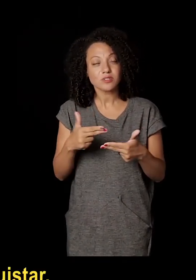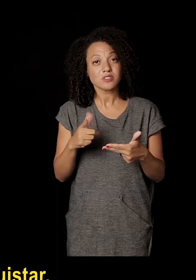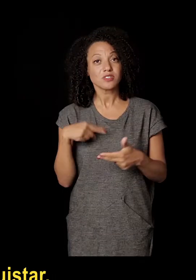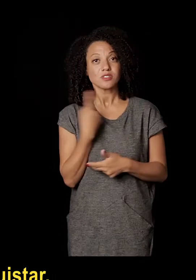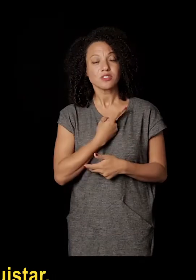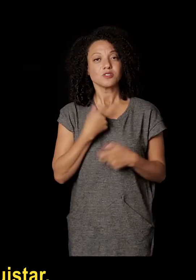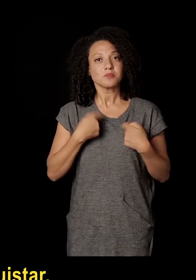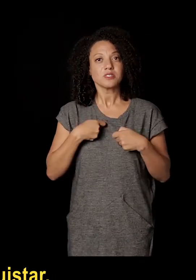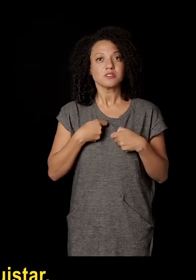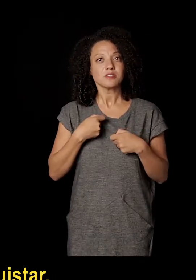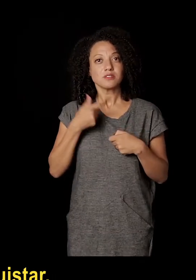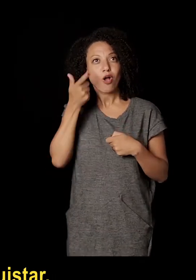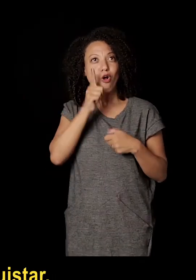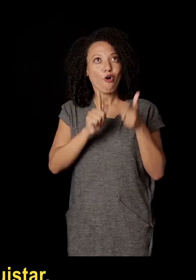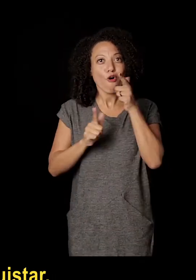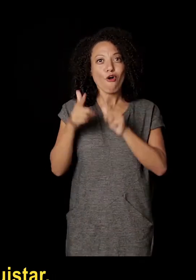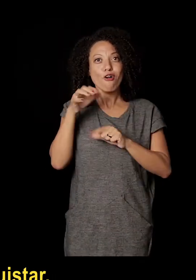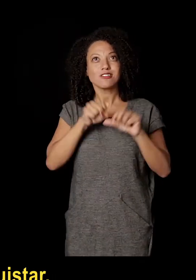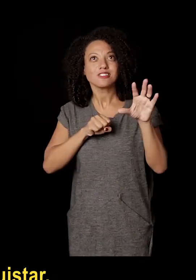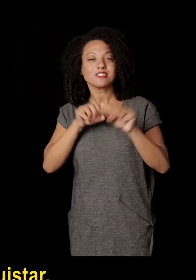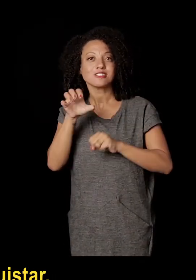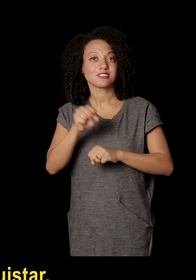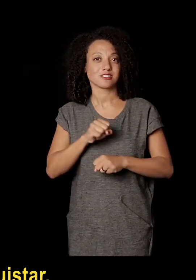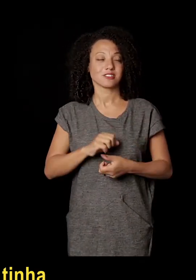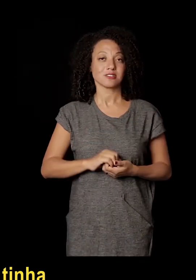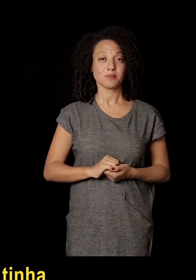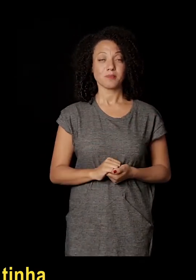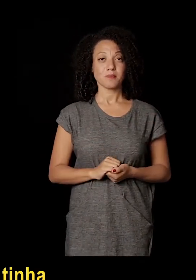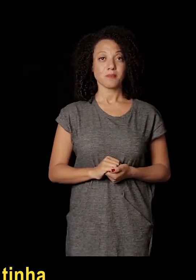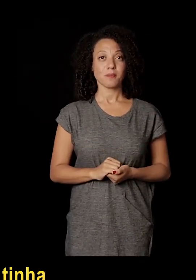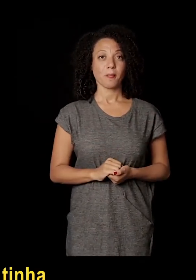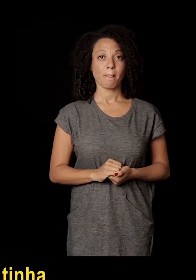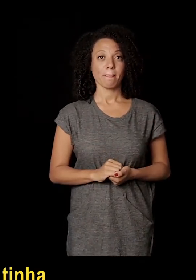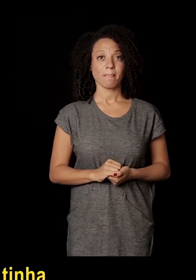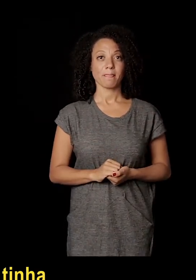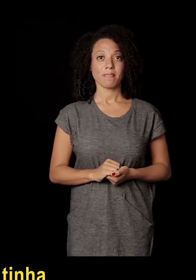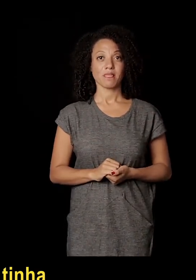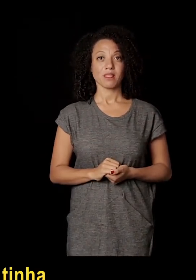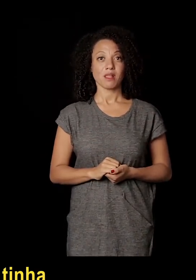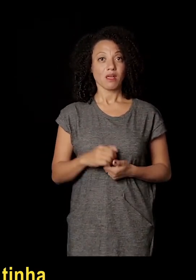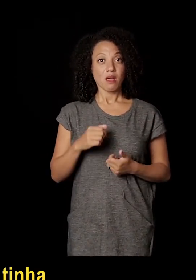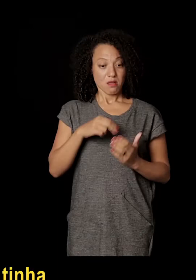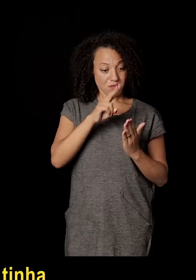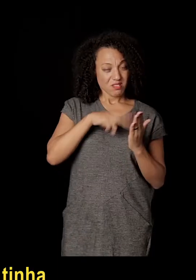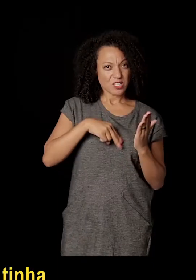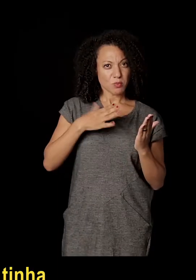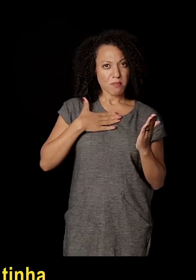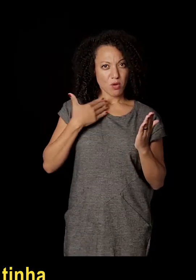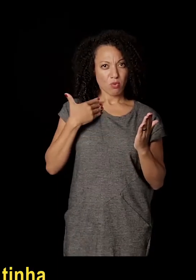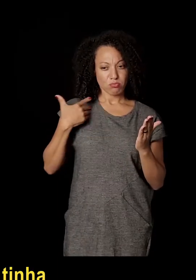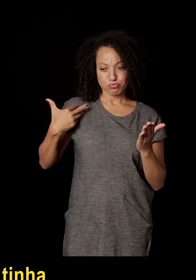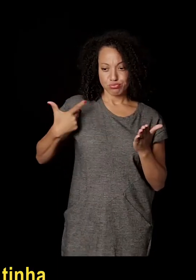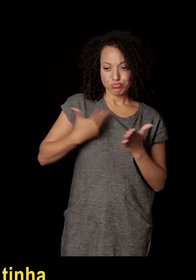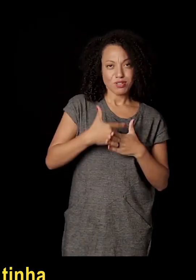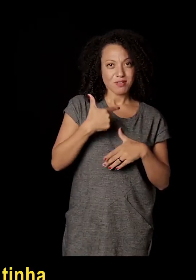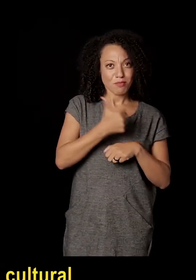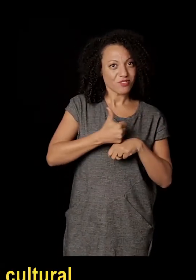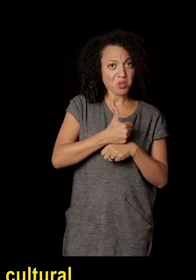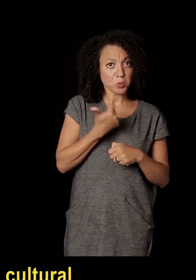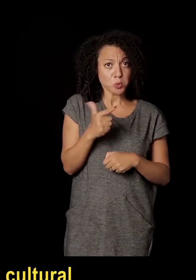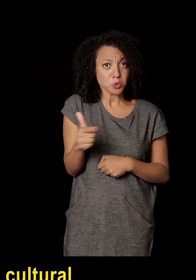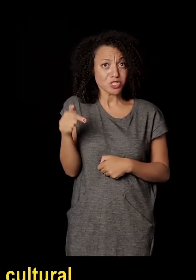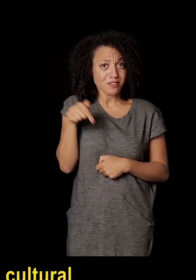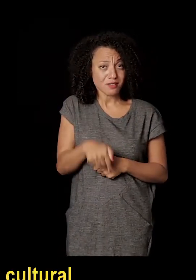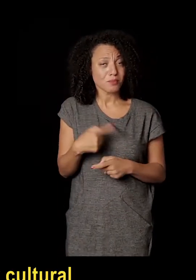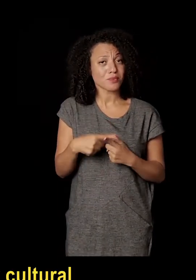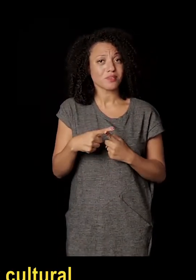tem que conquistar, né? Eu nunca, tanto é que não tinha o meu currículo para ser lido aqui, né? Porque, na